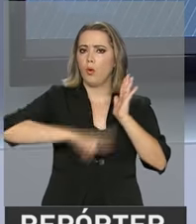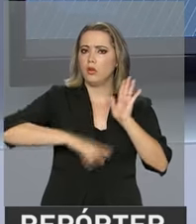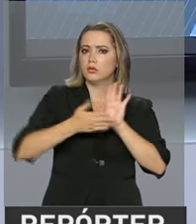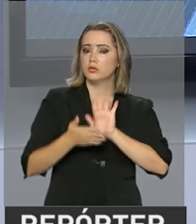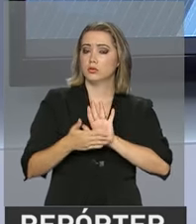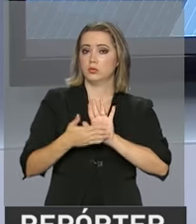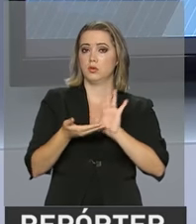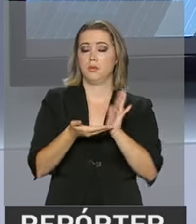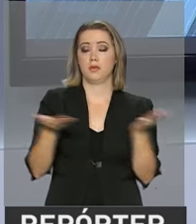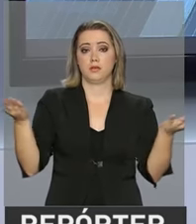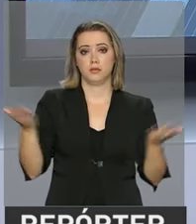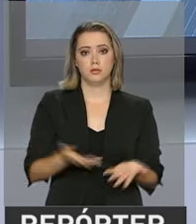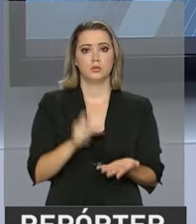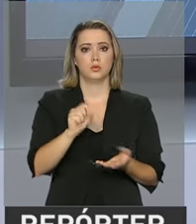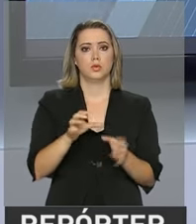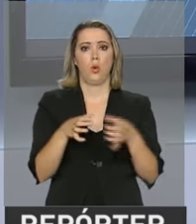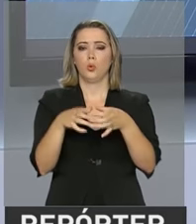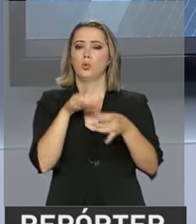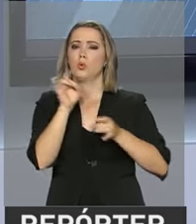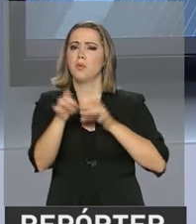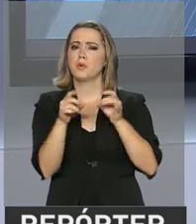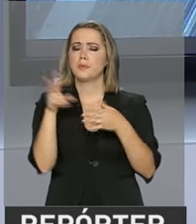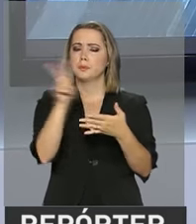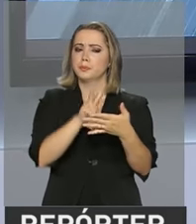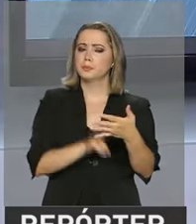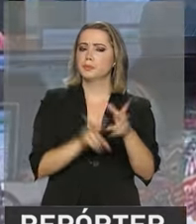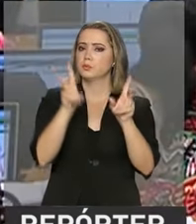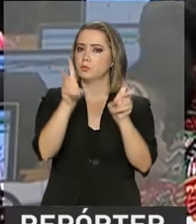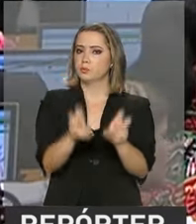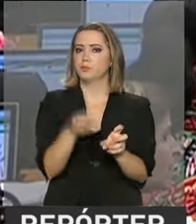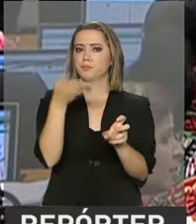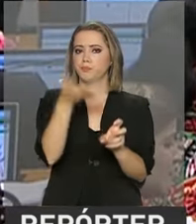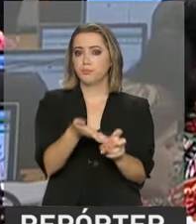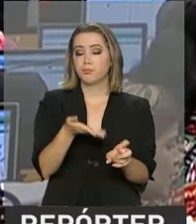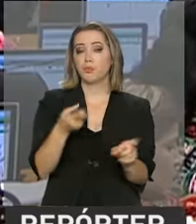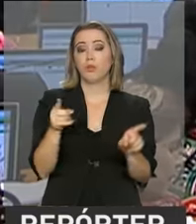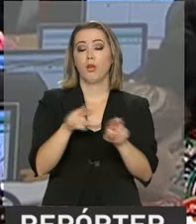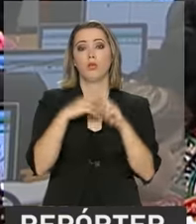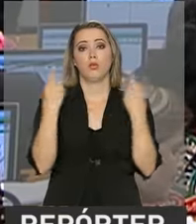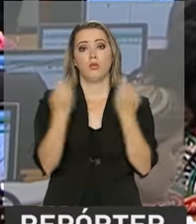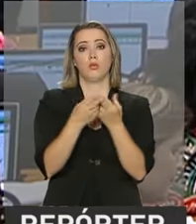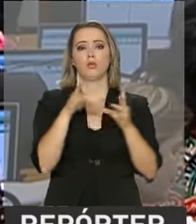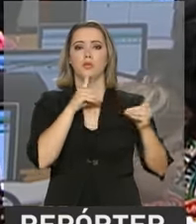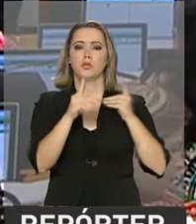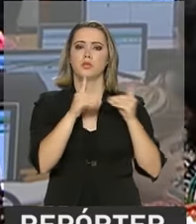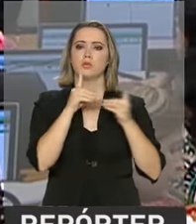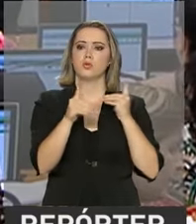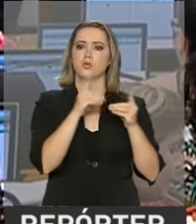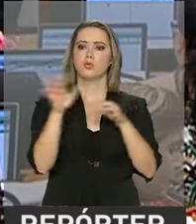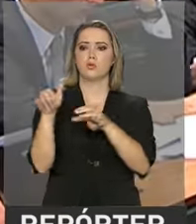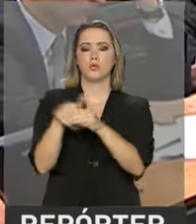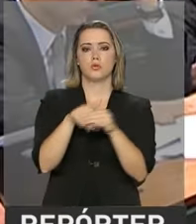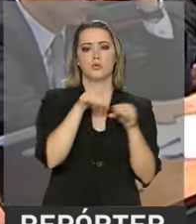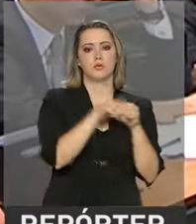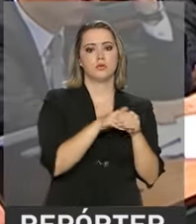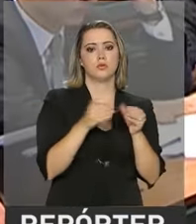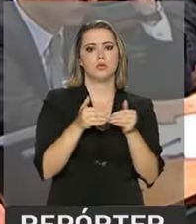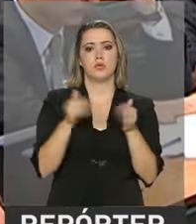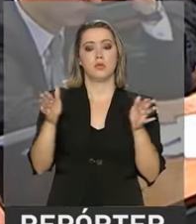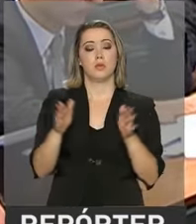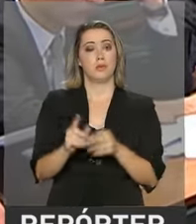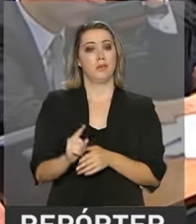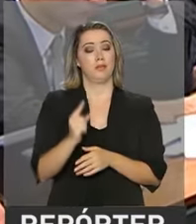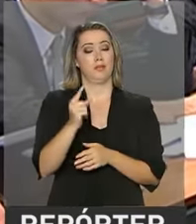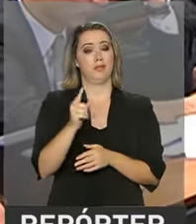hoje na comissão especial que analisa o tema a reunião para discutir e votar o texto foi aberta com uma hora e meia